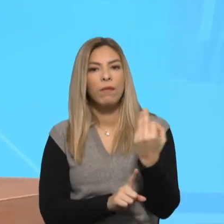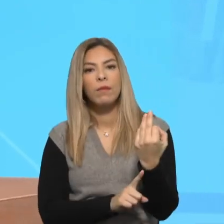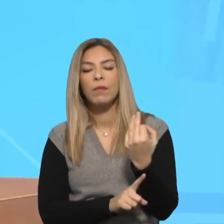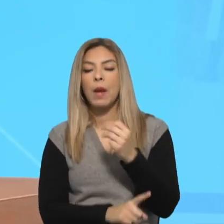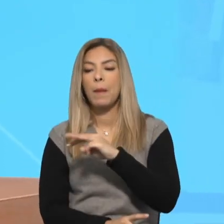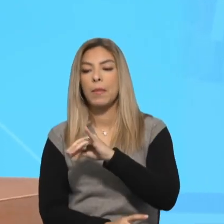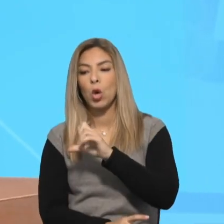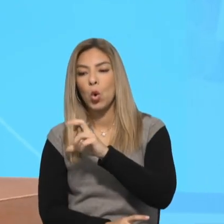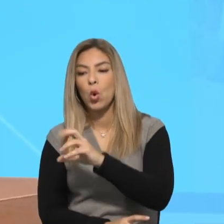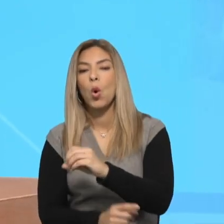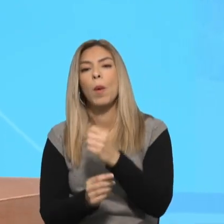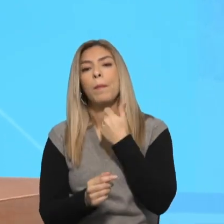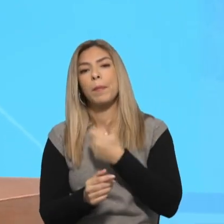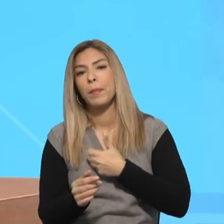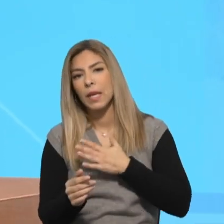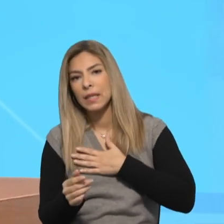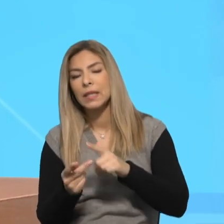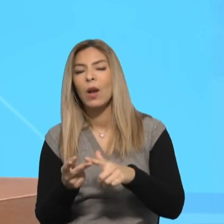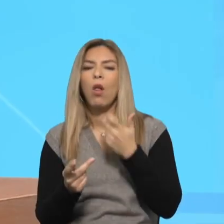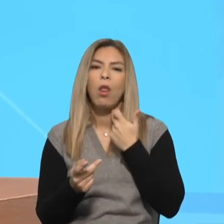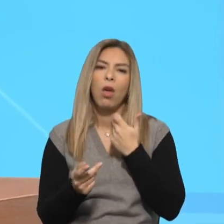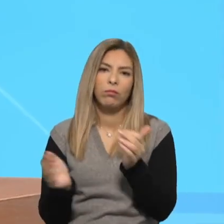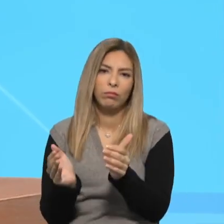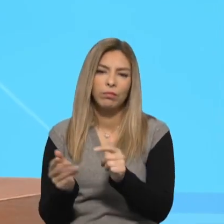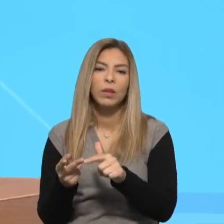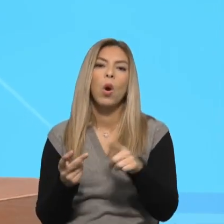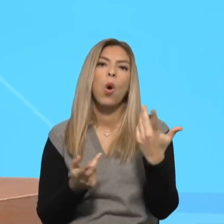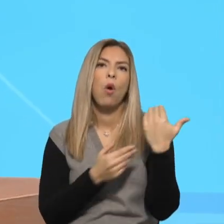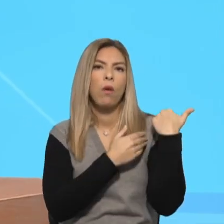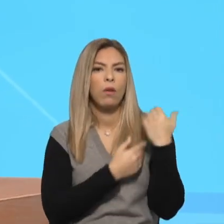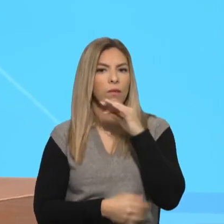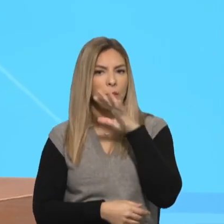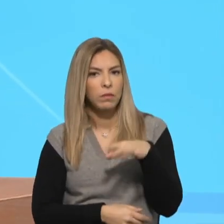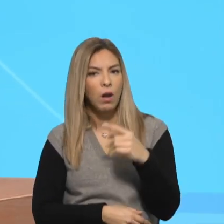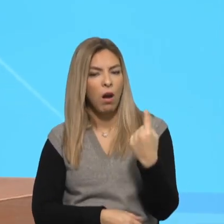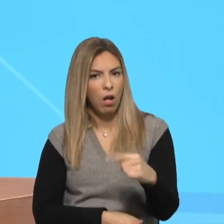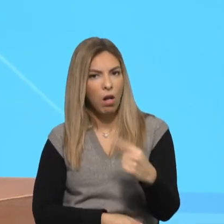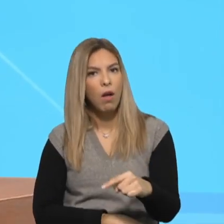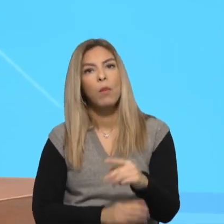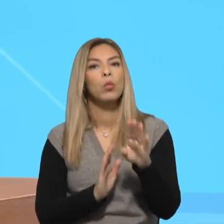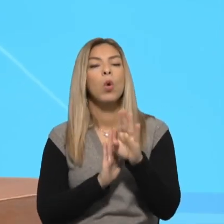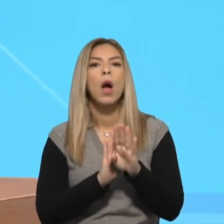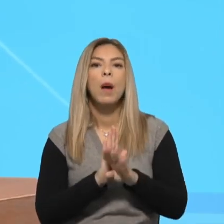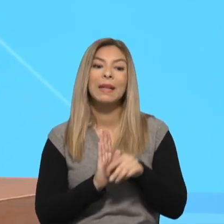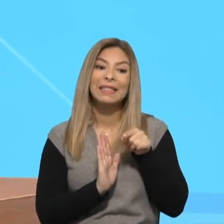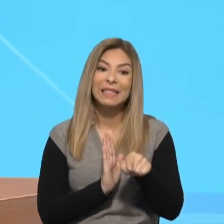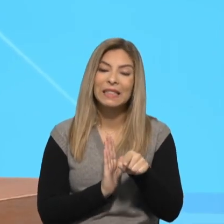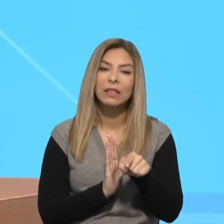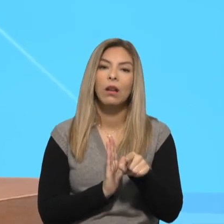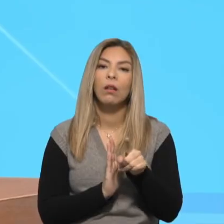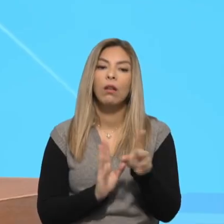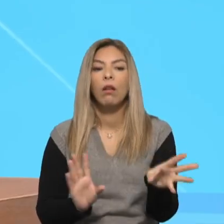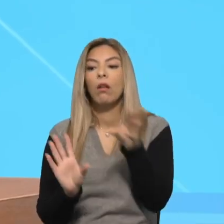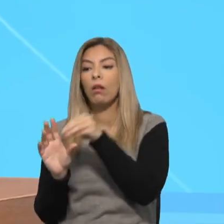microempresas. Continuamos com a certificação de empresas familiarmente responsáveis, que é um programa que entra nas empresas para fazer